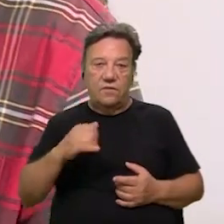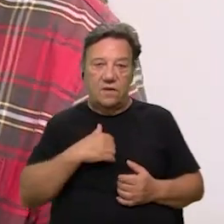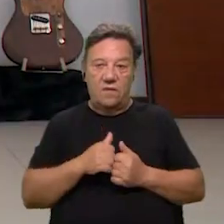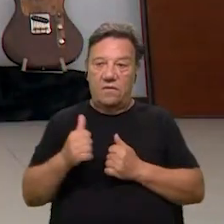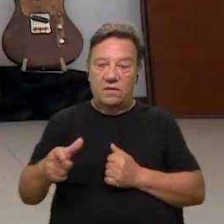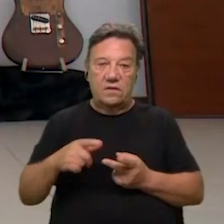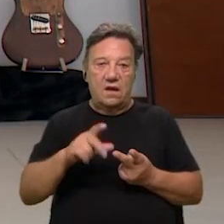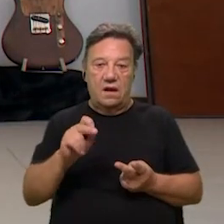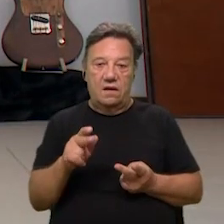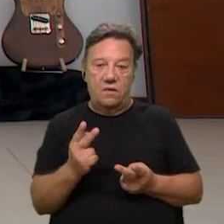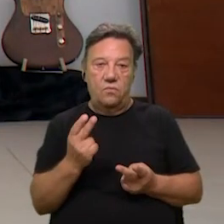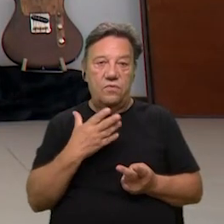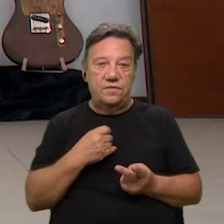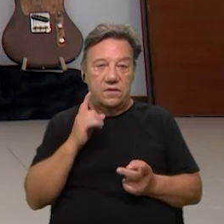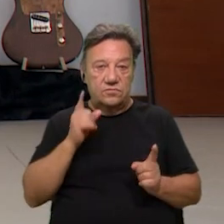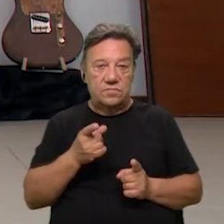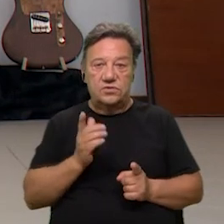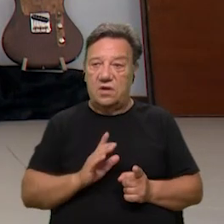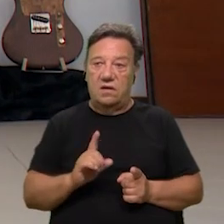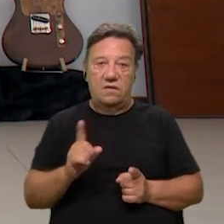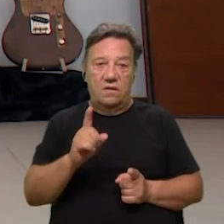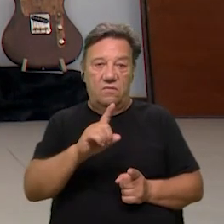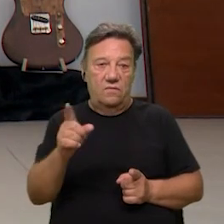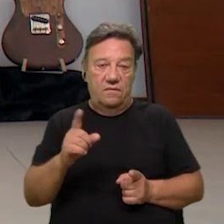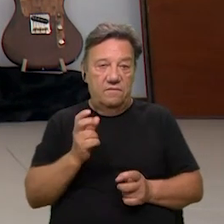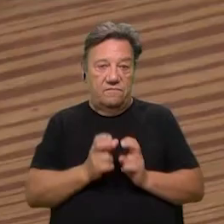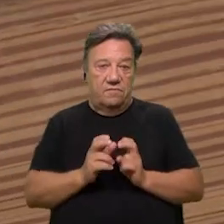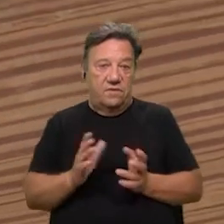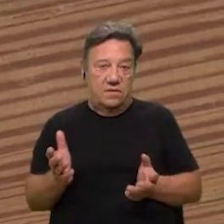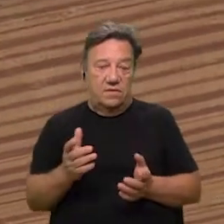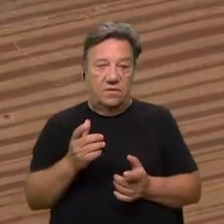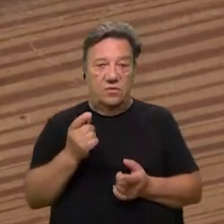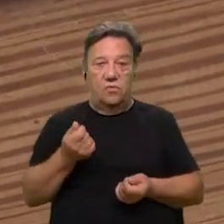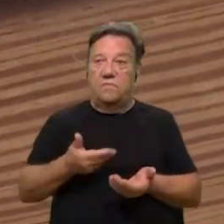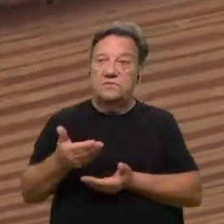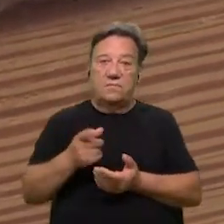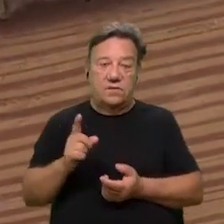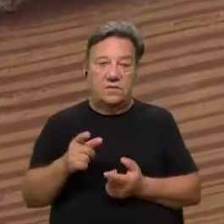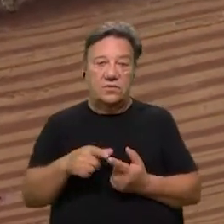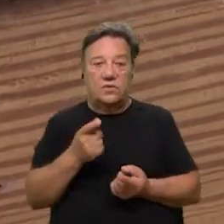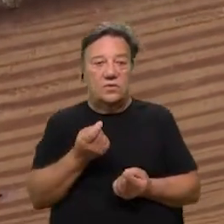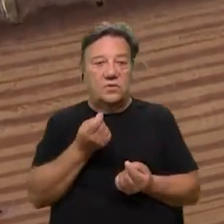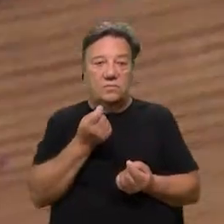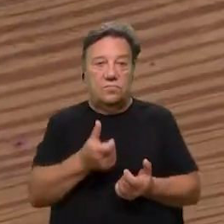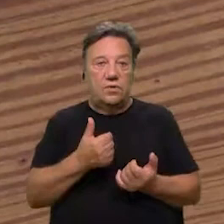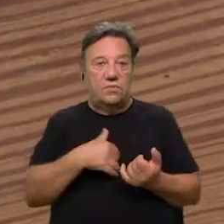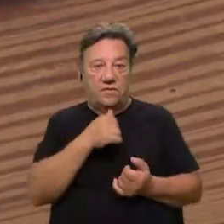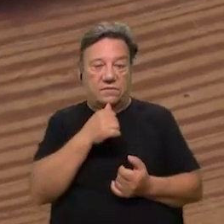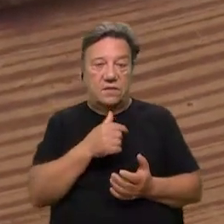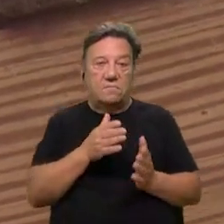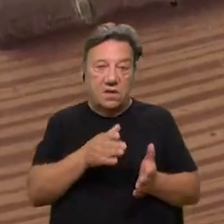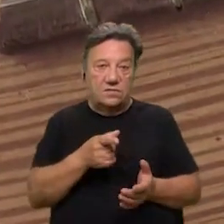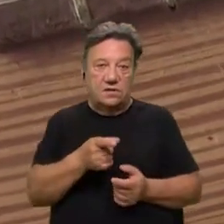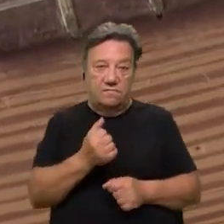o alaúde, que são instrumentos que já não se fabricam comercialmente, que são pouco usados, mas